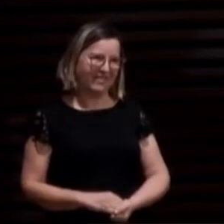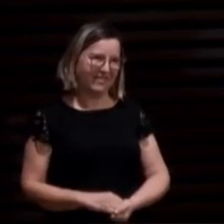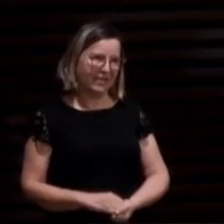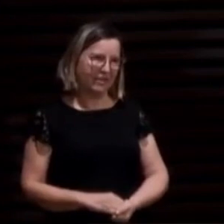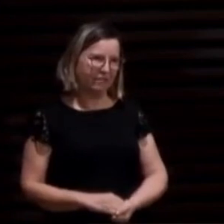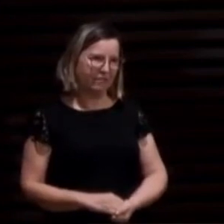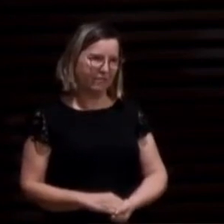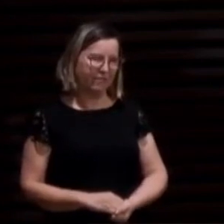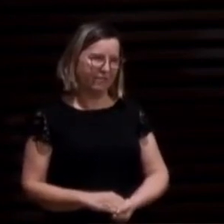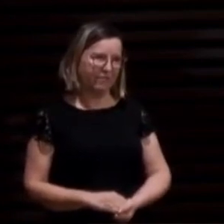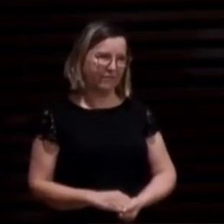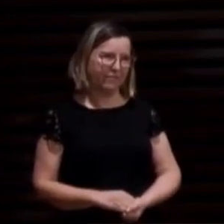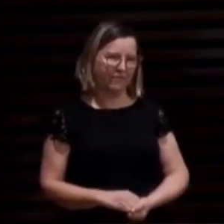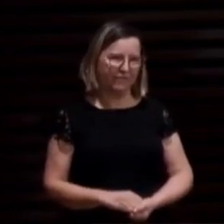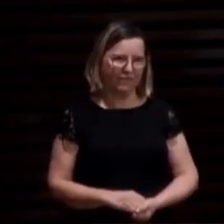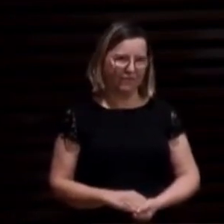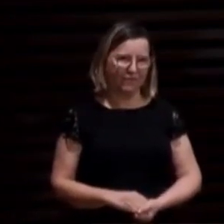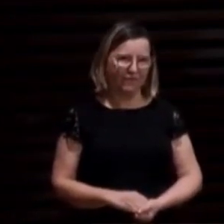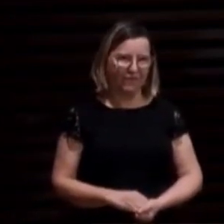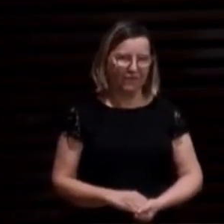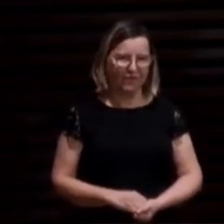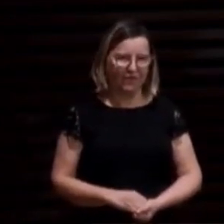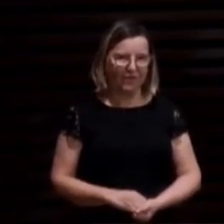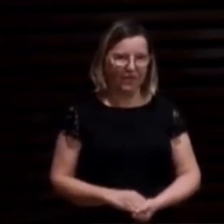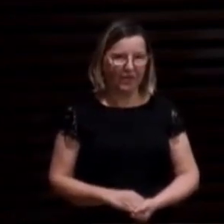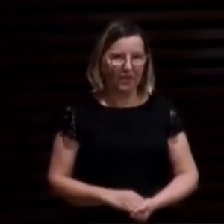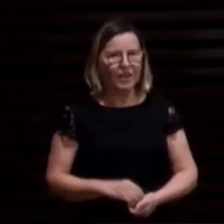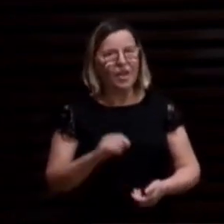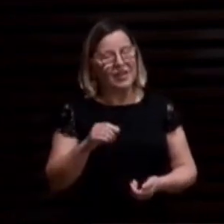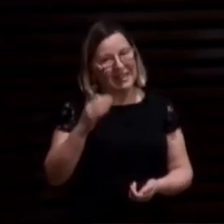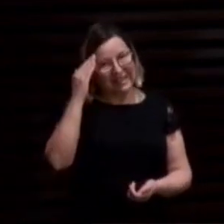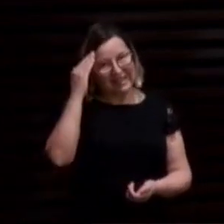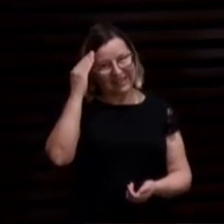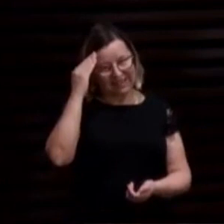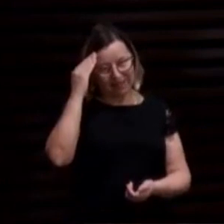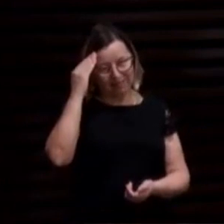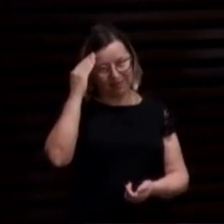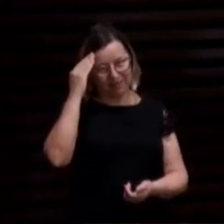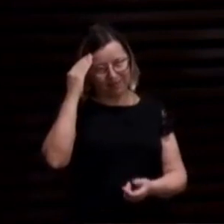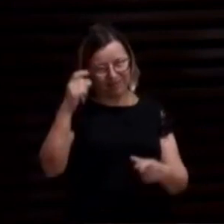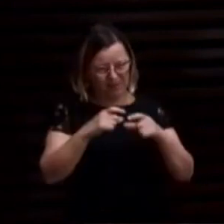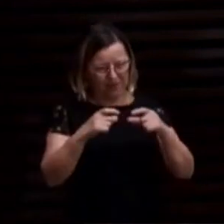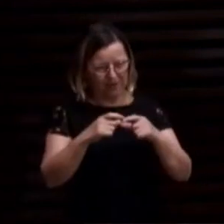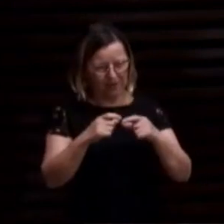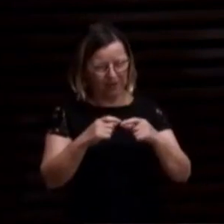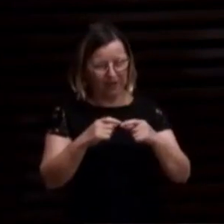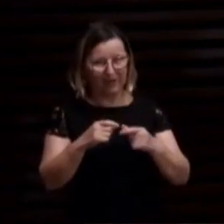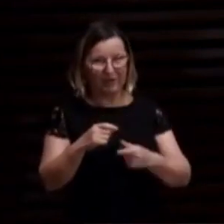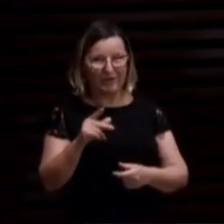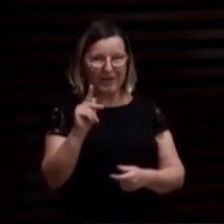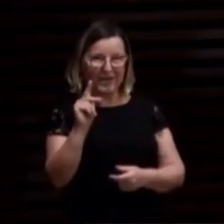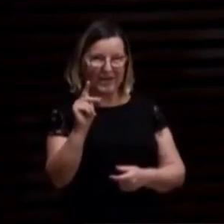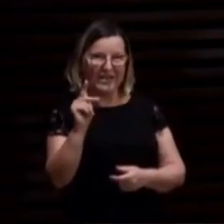que é aquilo? Você sabe que não é real. O bilhete premiado. Aqui nessa comunidade,